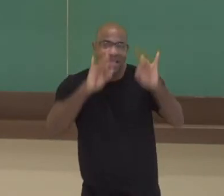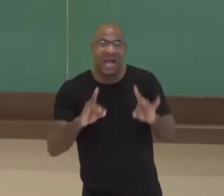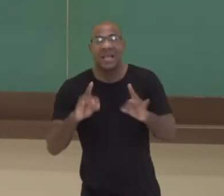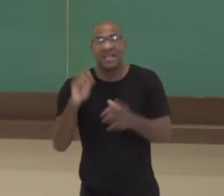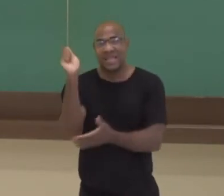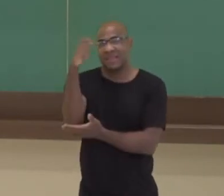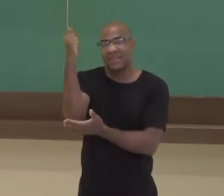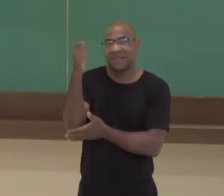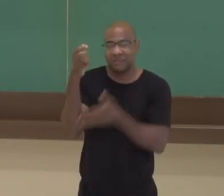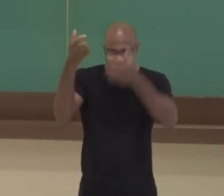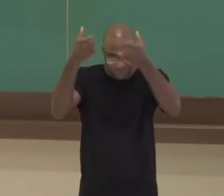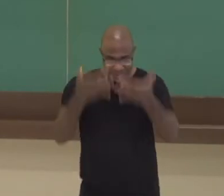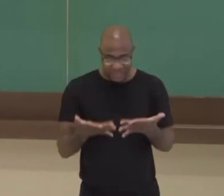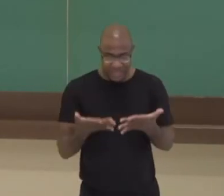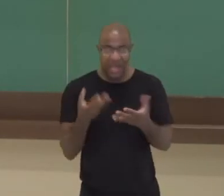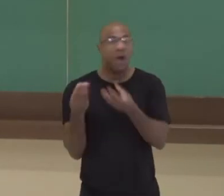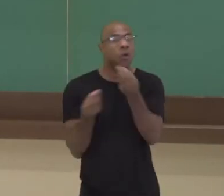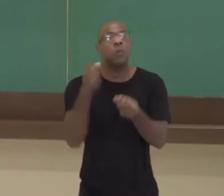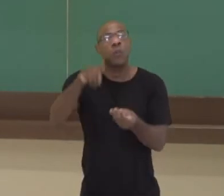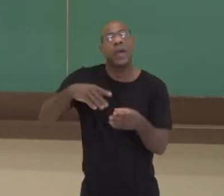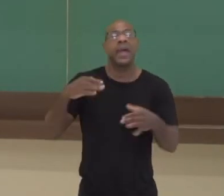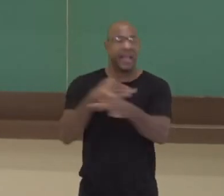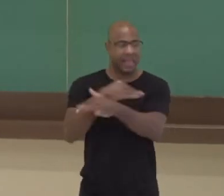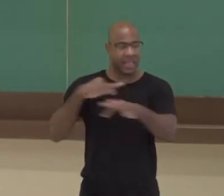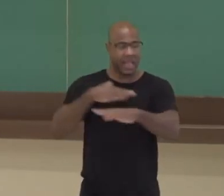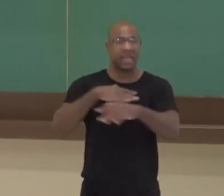traçar a cidade em todo o seu perfil.